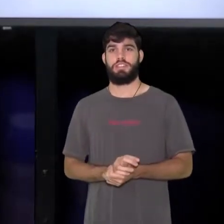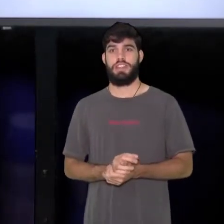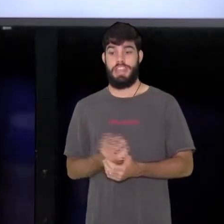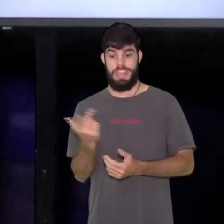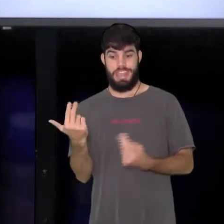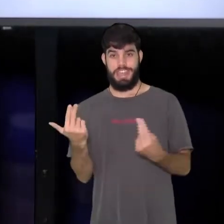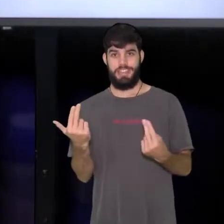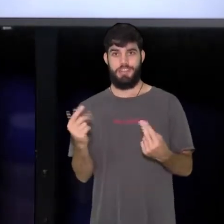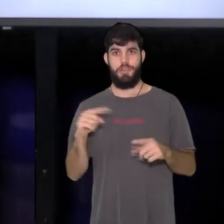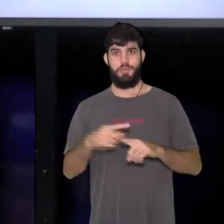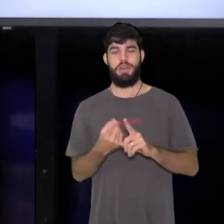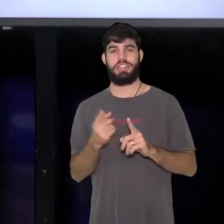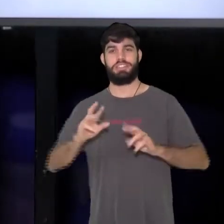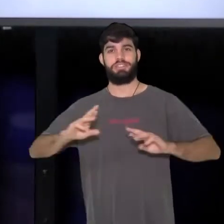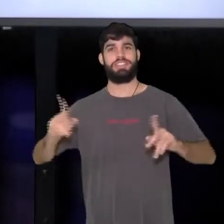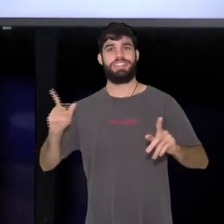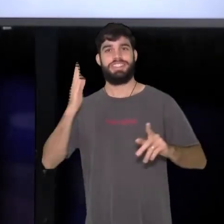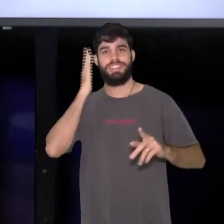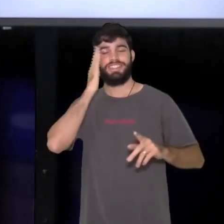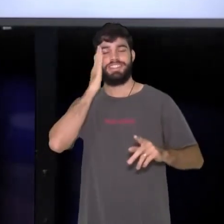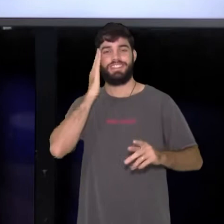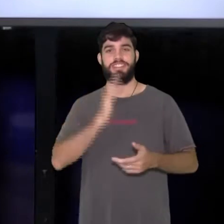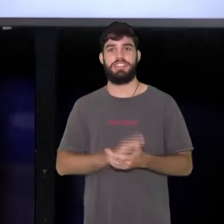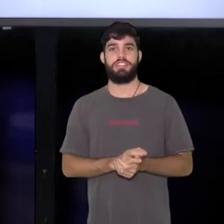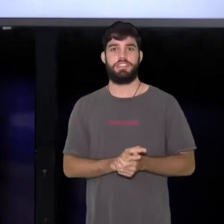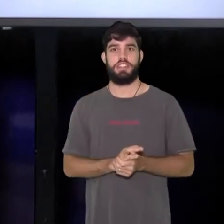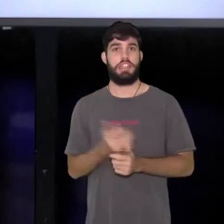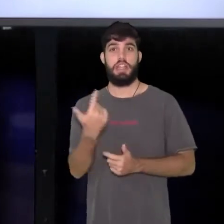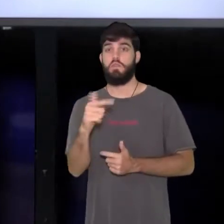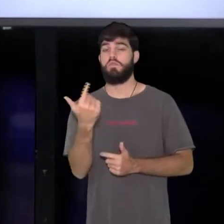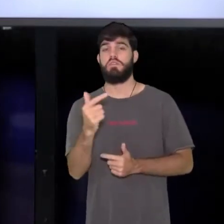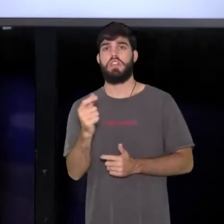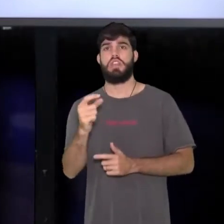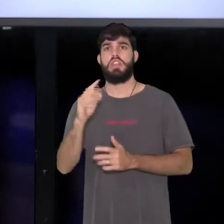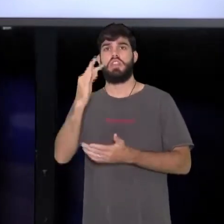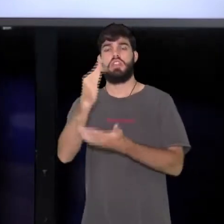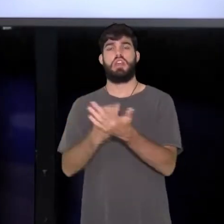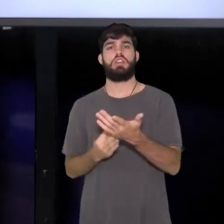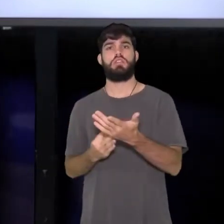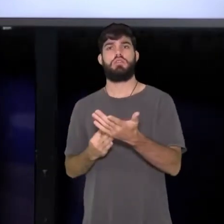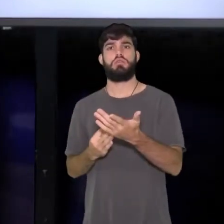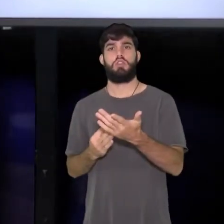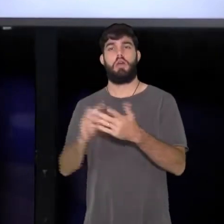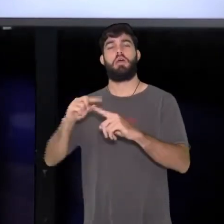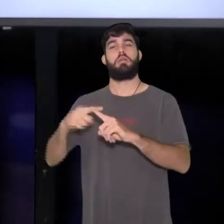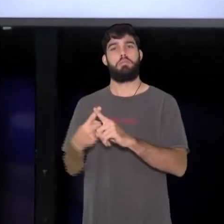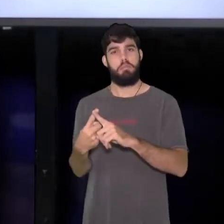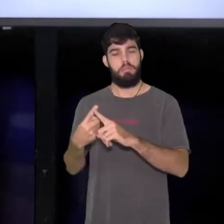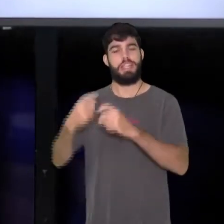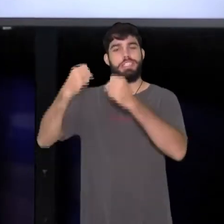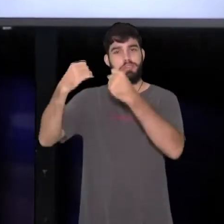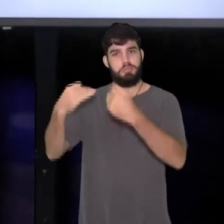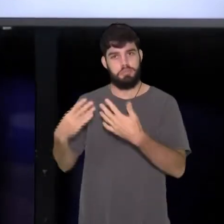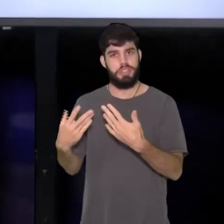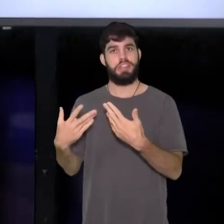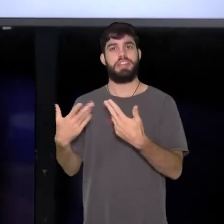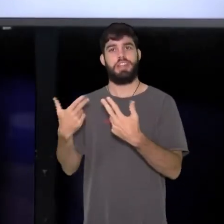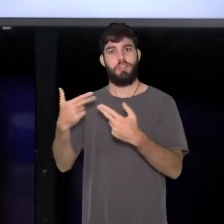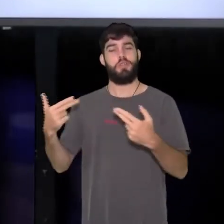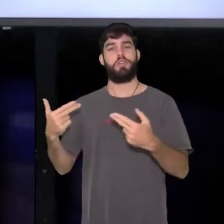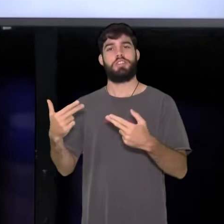outra forma. Eu não tenho elemento verbal nenhum. Porém, ele também me diz